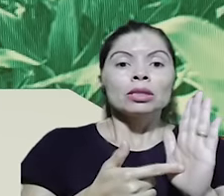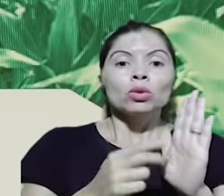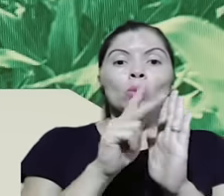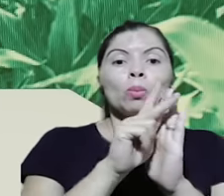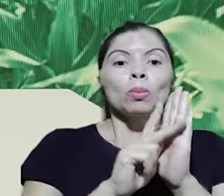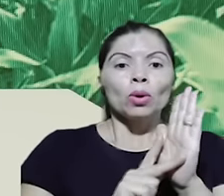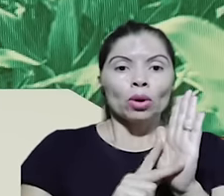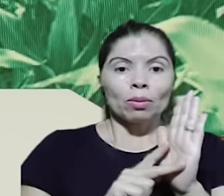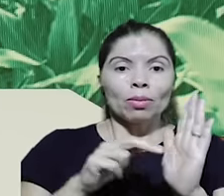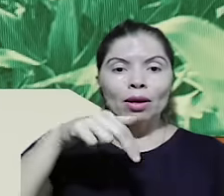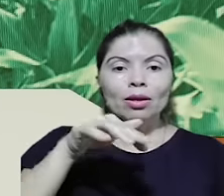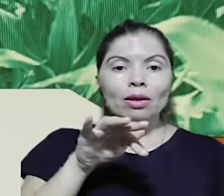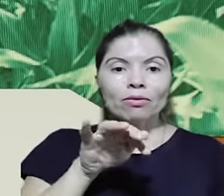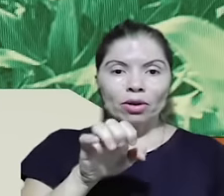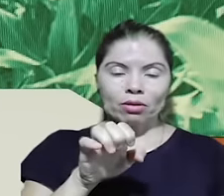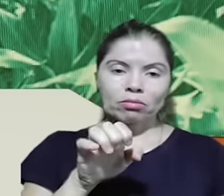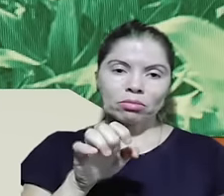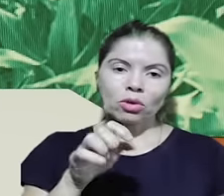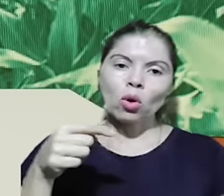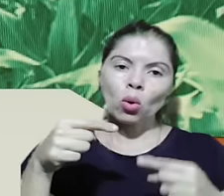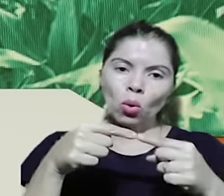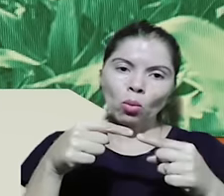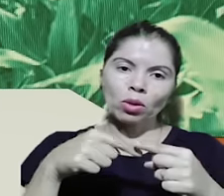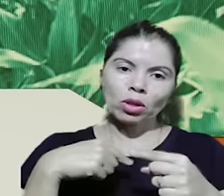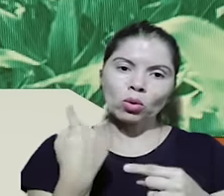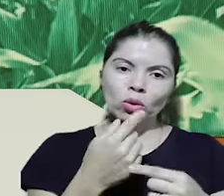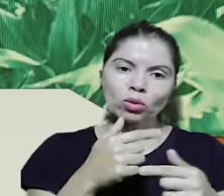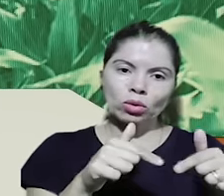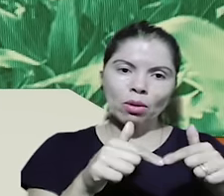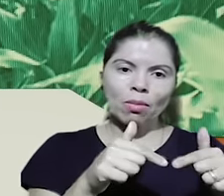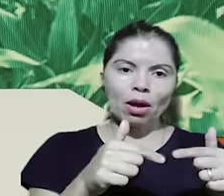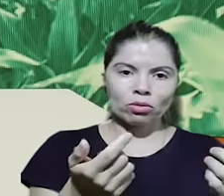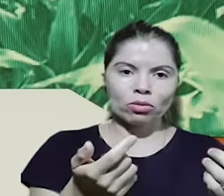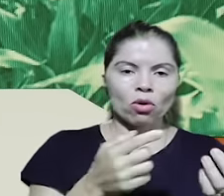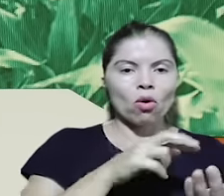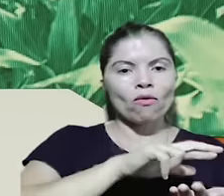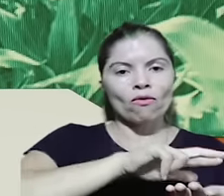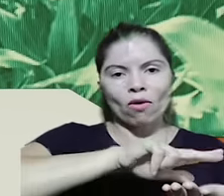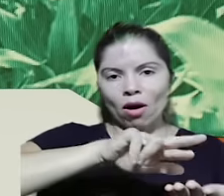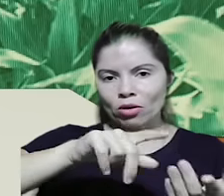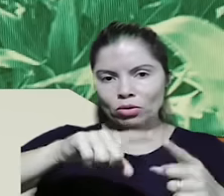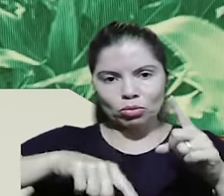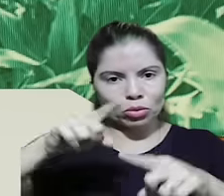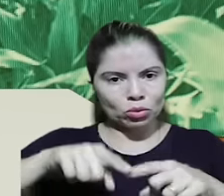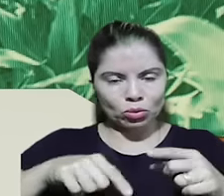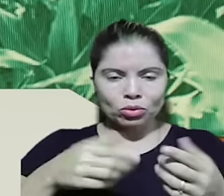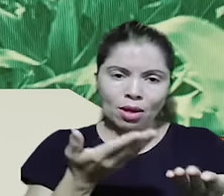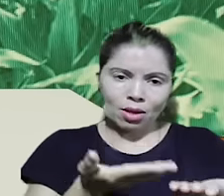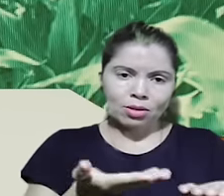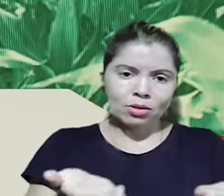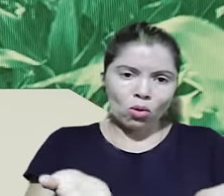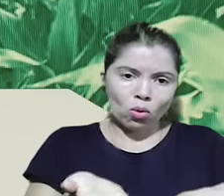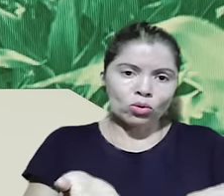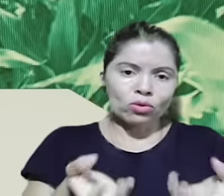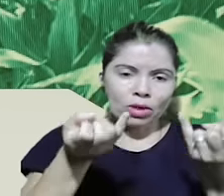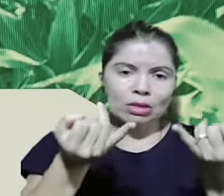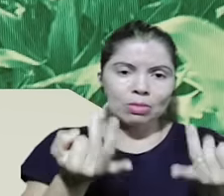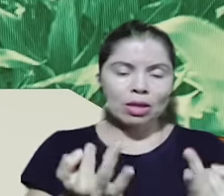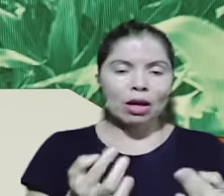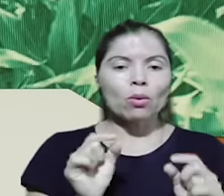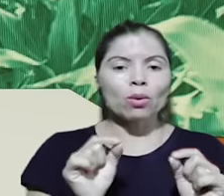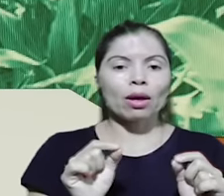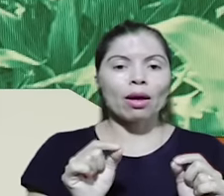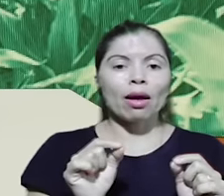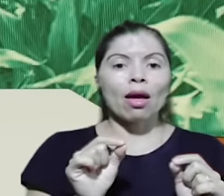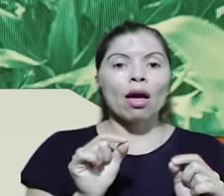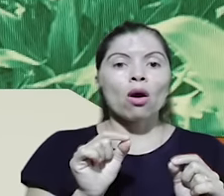né um faz parte do nosso portfólio vários outros produtos né E nesse caso a gente vai trazer aqui o que